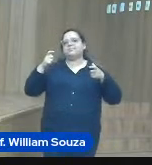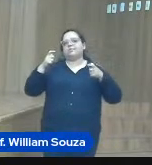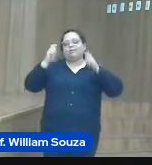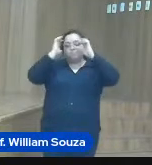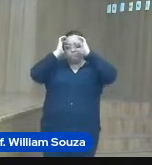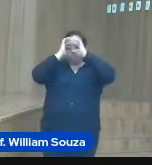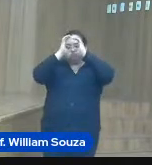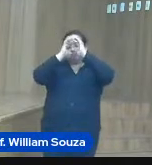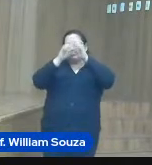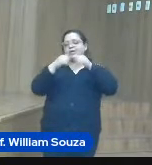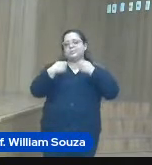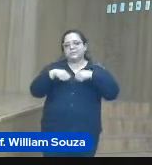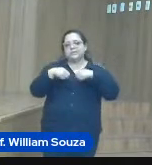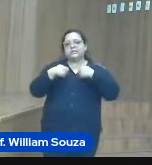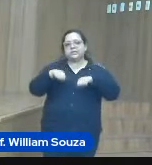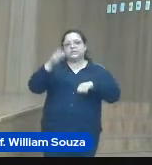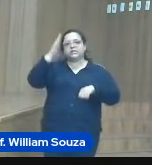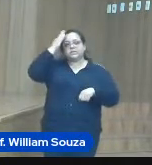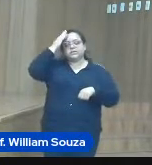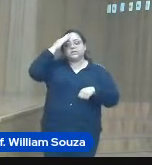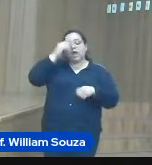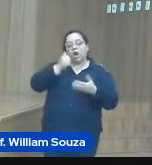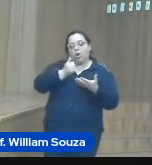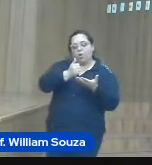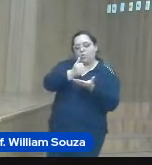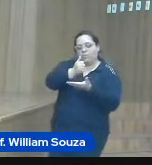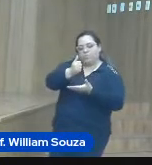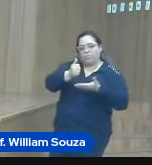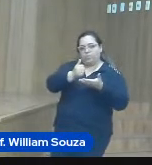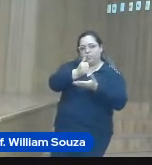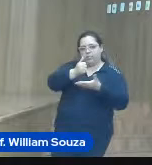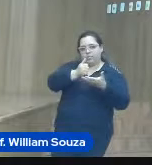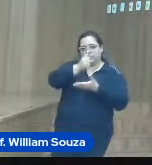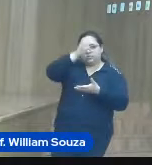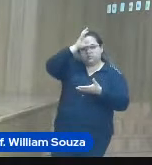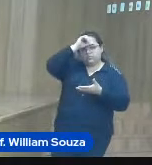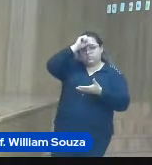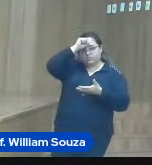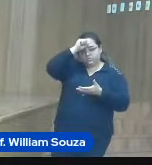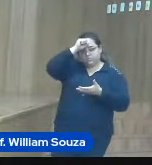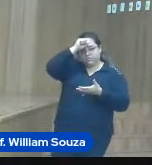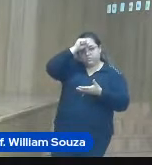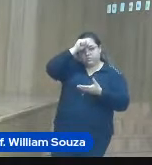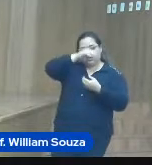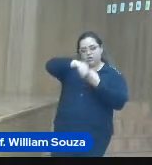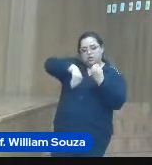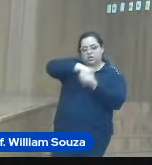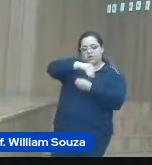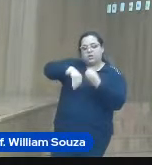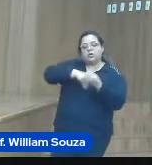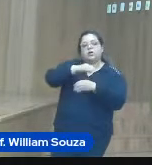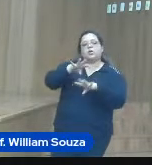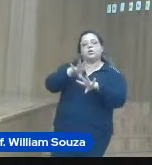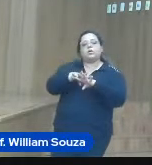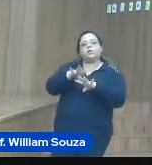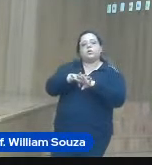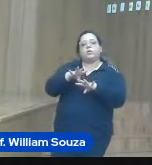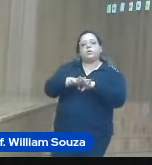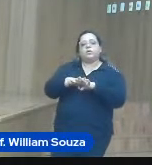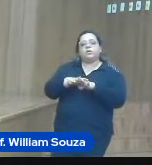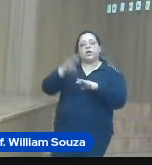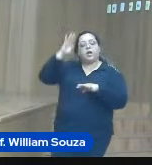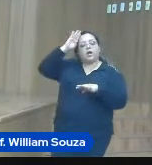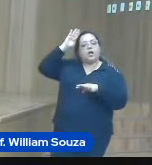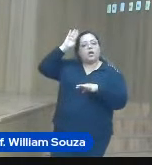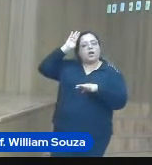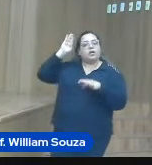que, ainda que uma base de conhecimento seja hegemônica, que é o caso da matemática escolar e acadêmica atual,